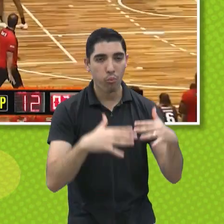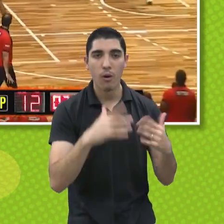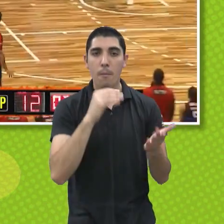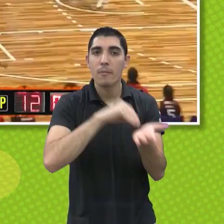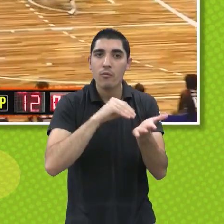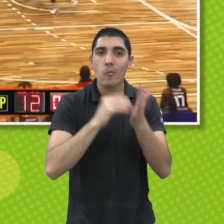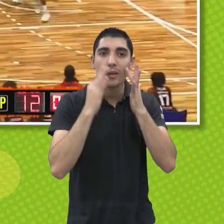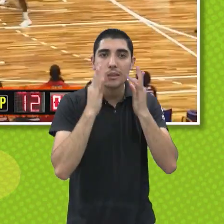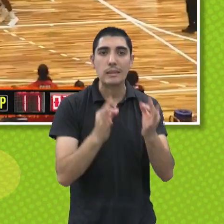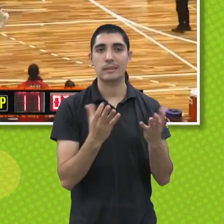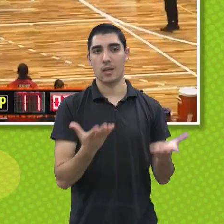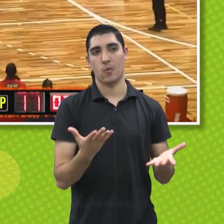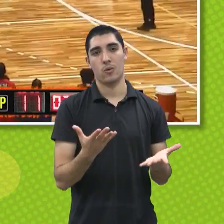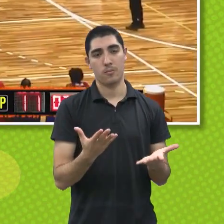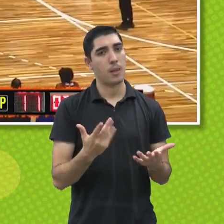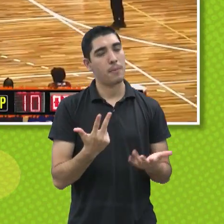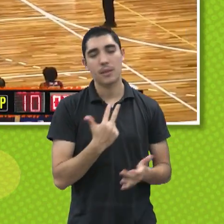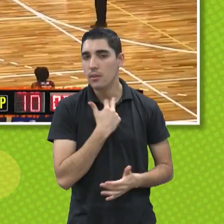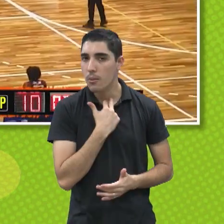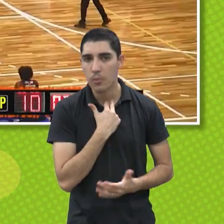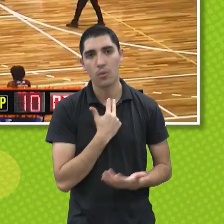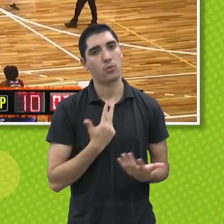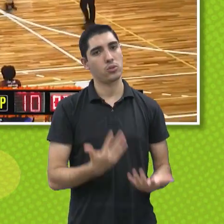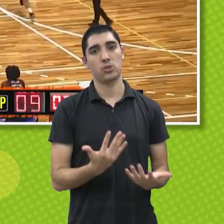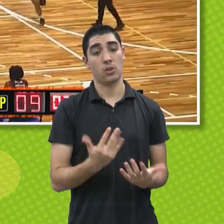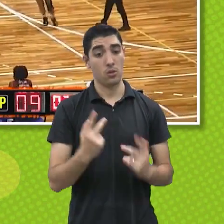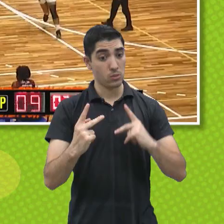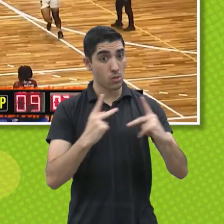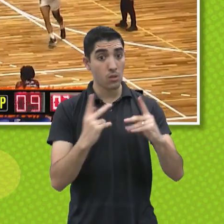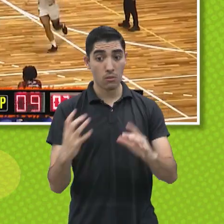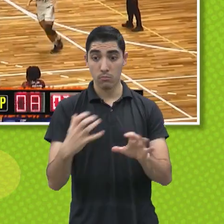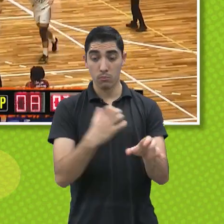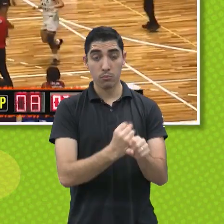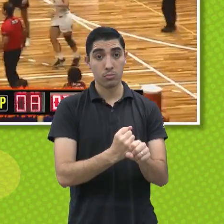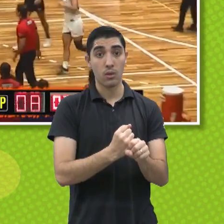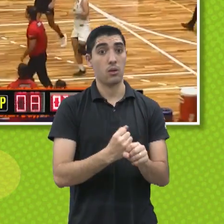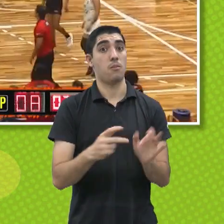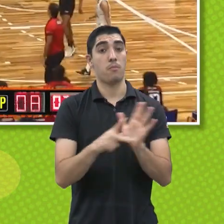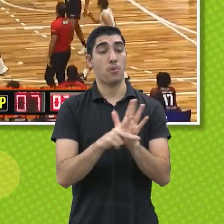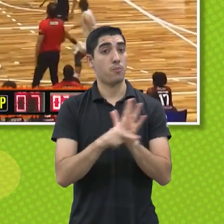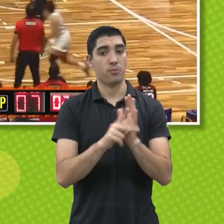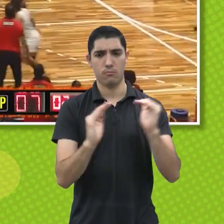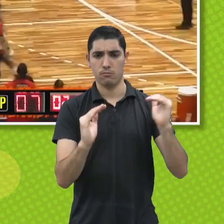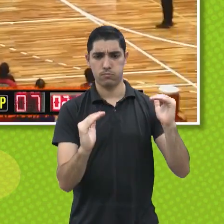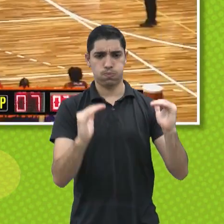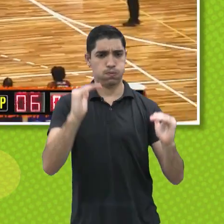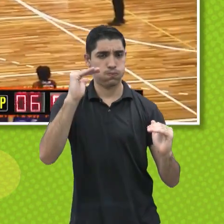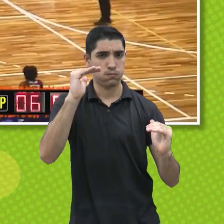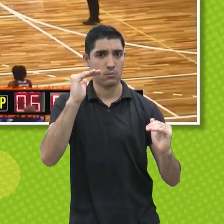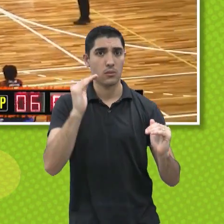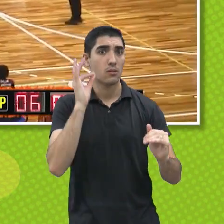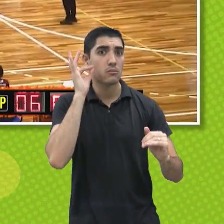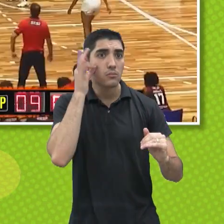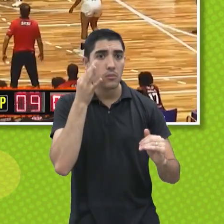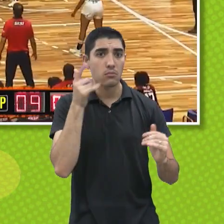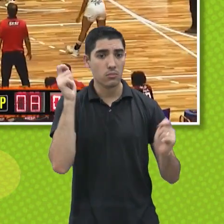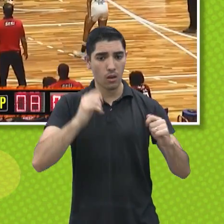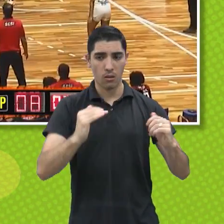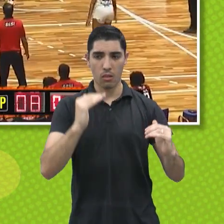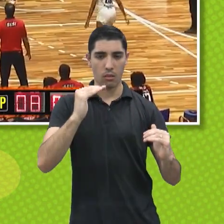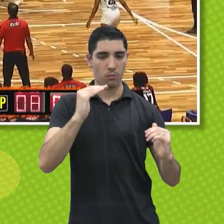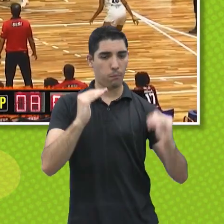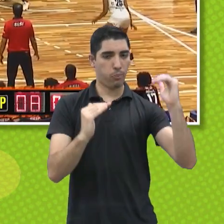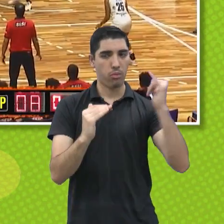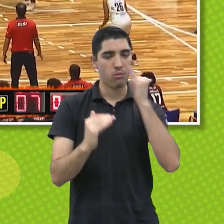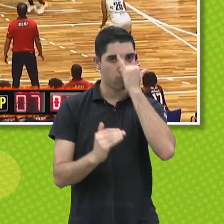no final, mas não pode, né? Tá com uma grande vantagem, é só administrar o último quarto, mais 10 minutinhos, só administrar, não dá para